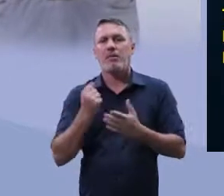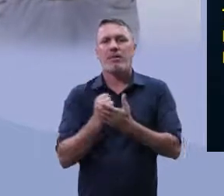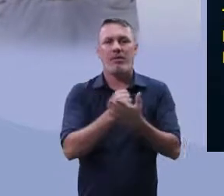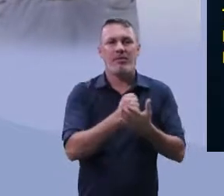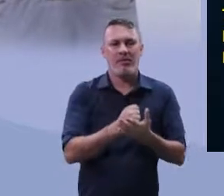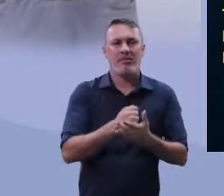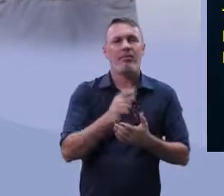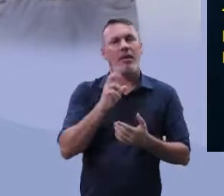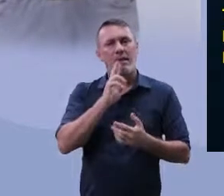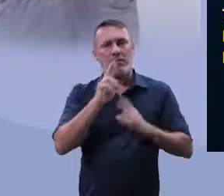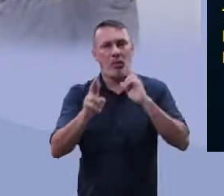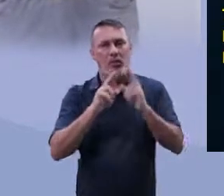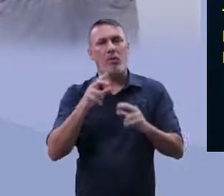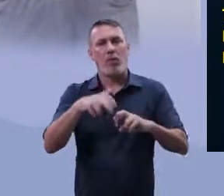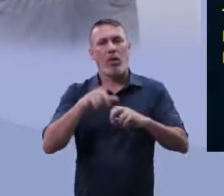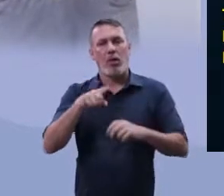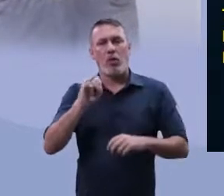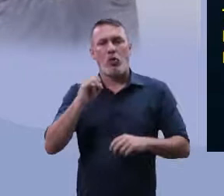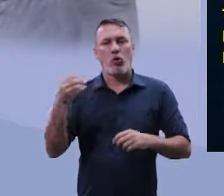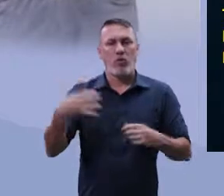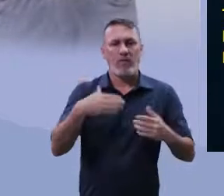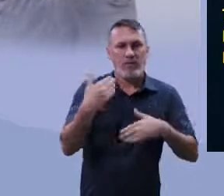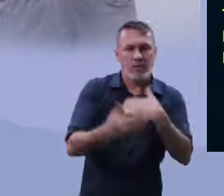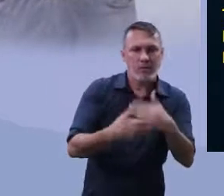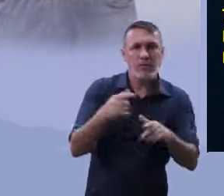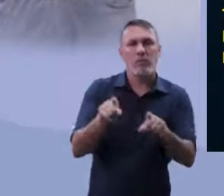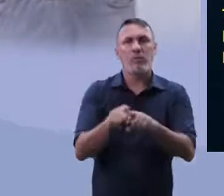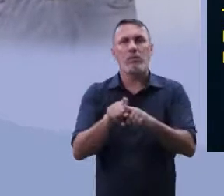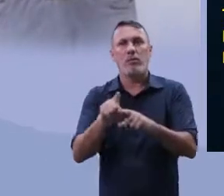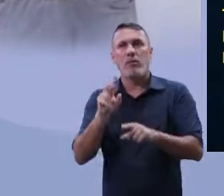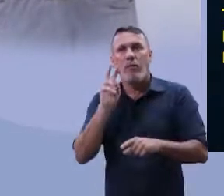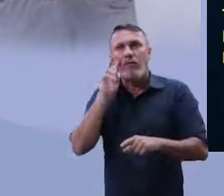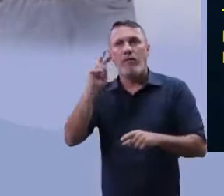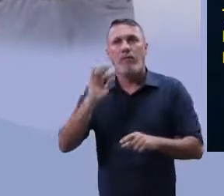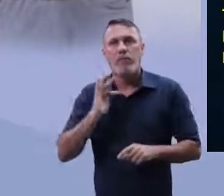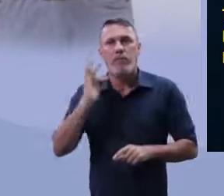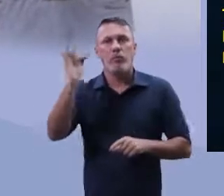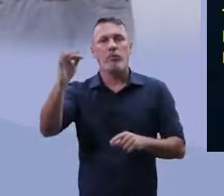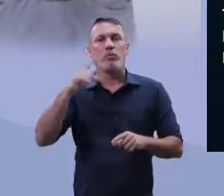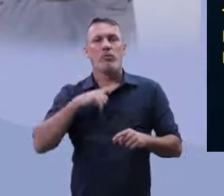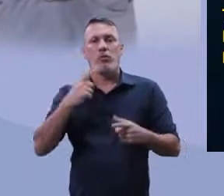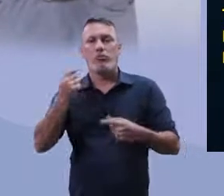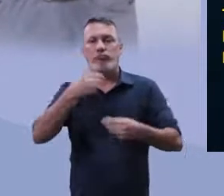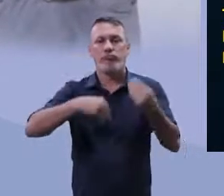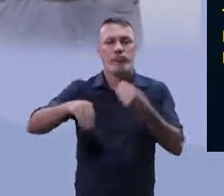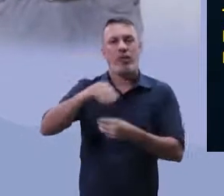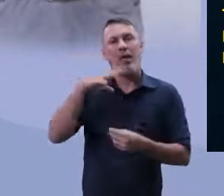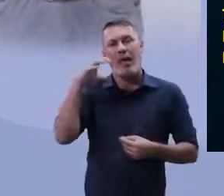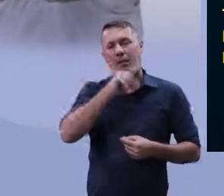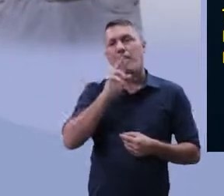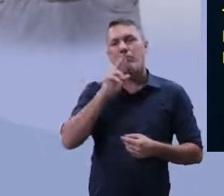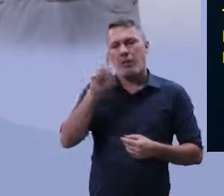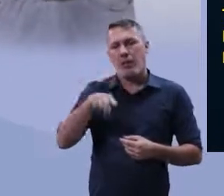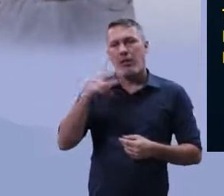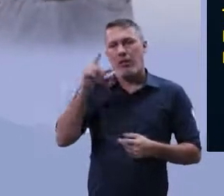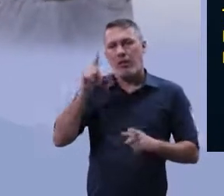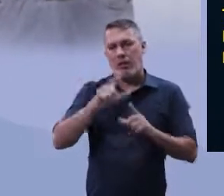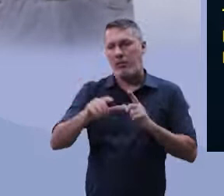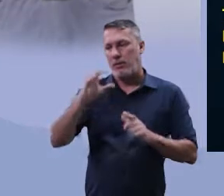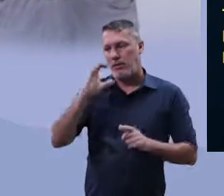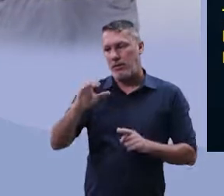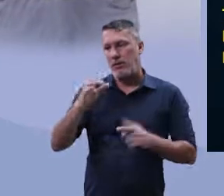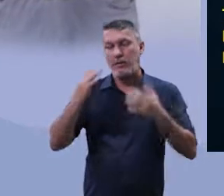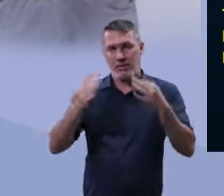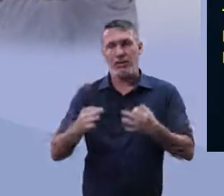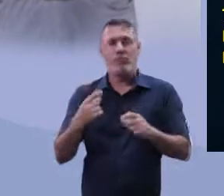como resposta às demandas por inovações e com vistas à mobilidade dos investimentos. Esse é o gabarito, ou